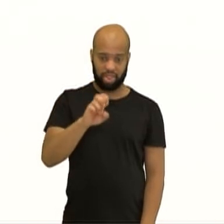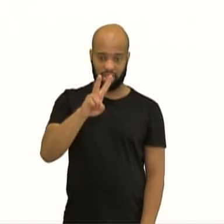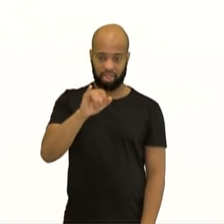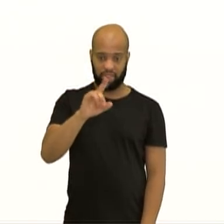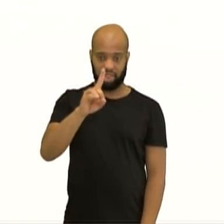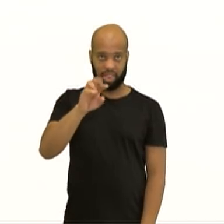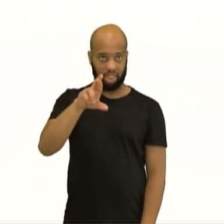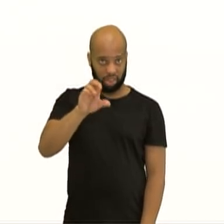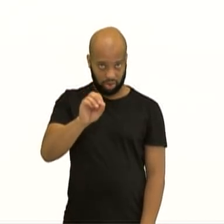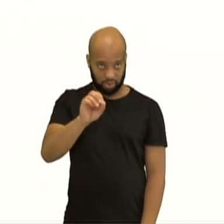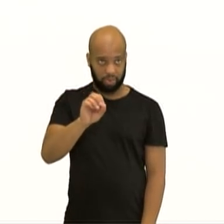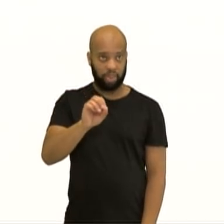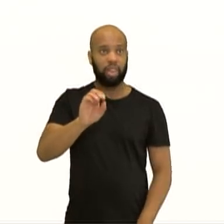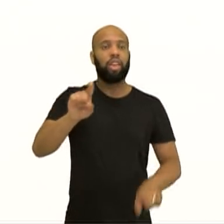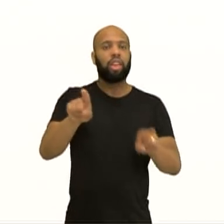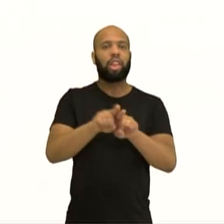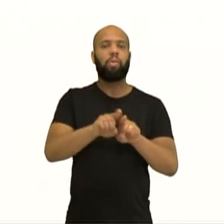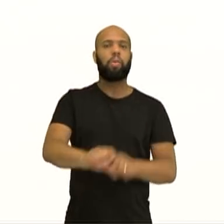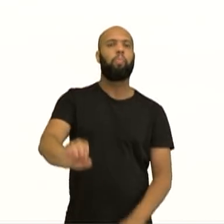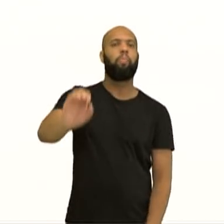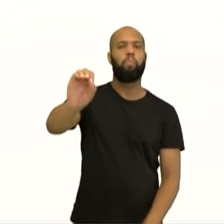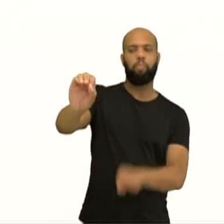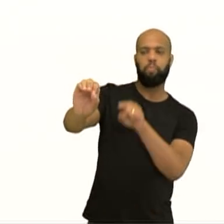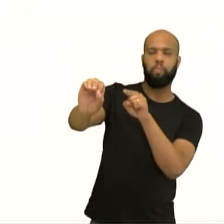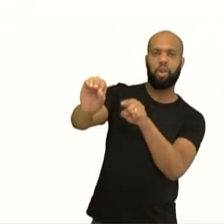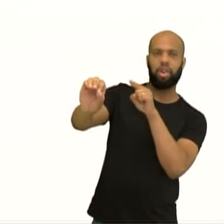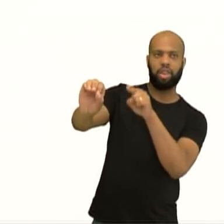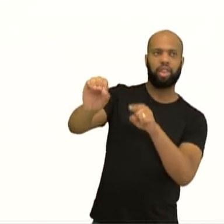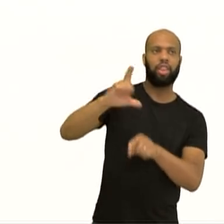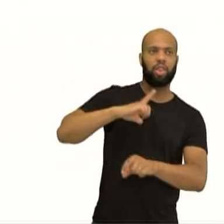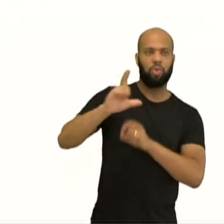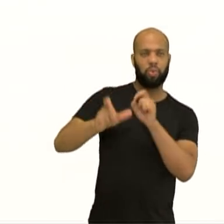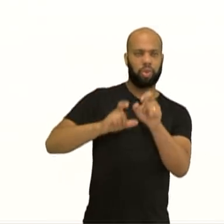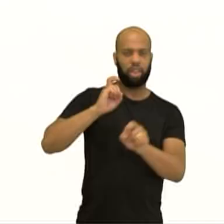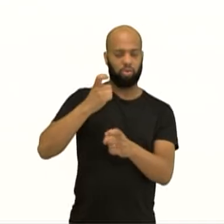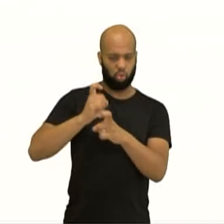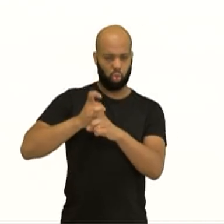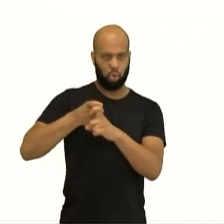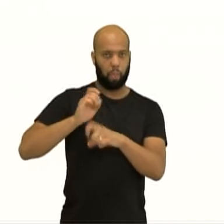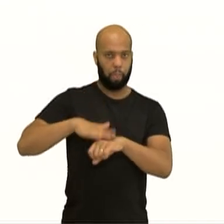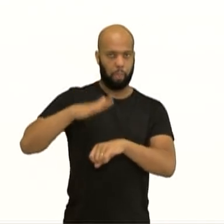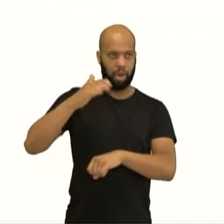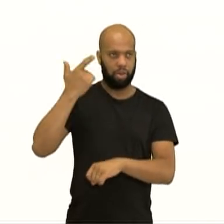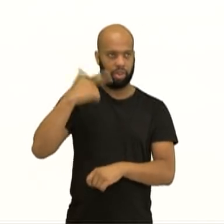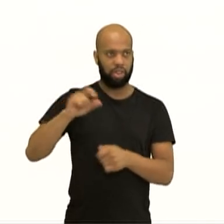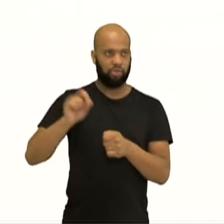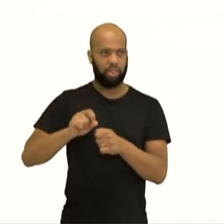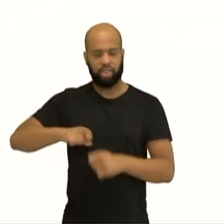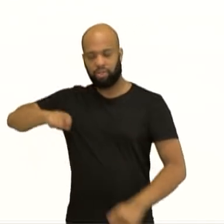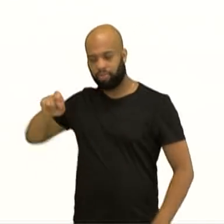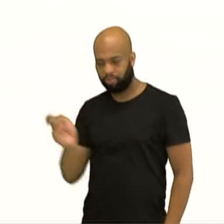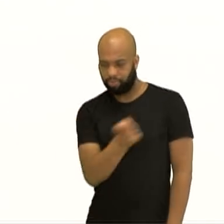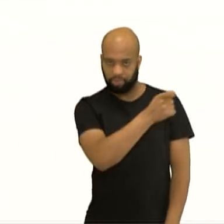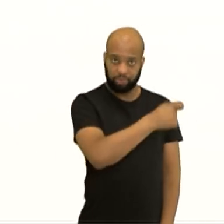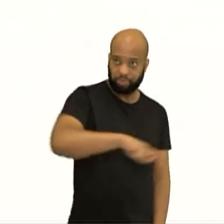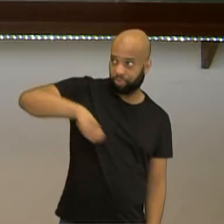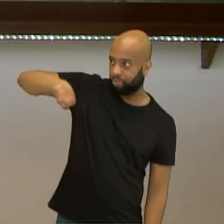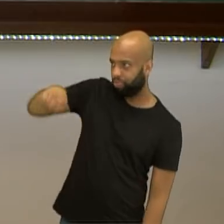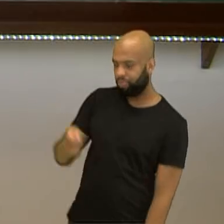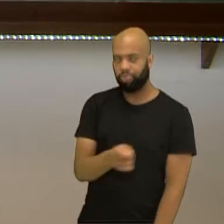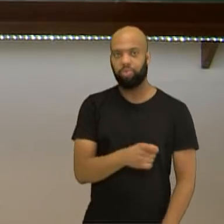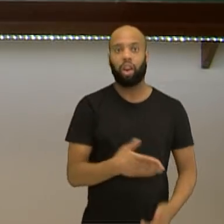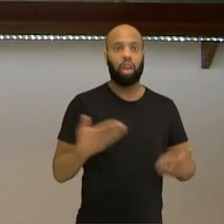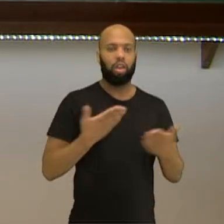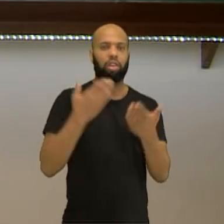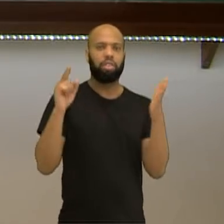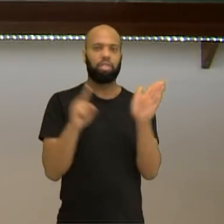modelos. E a bolinha, que a bolinha tem que ser um pouquinho mais durinha para poder fazer esse esporte. Então, agora eu